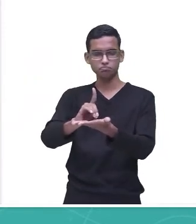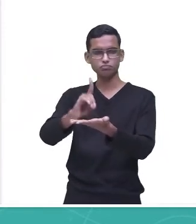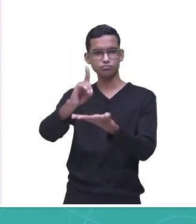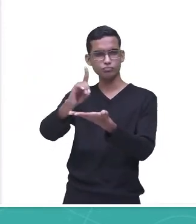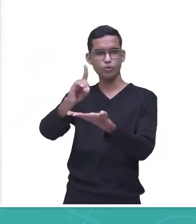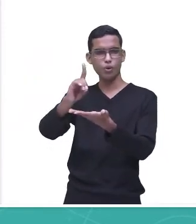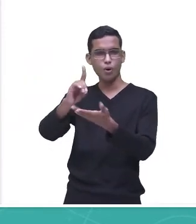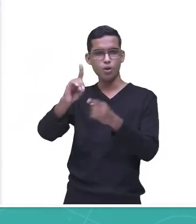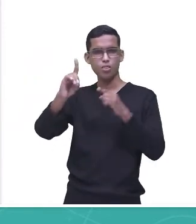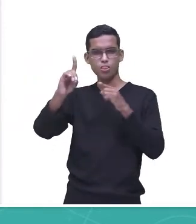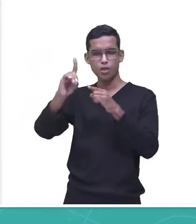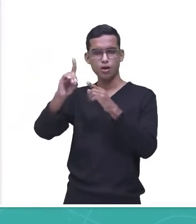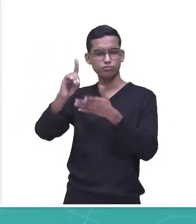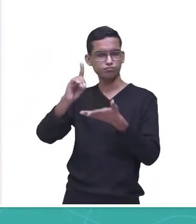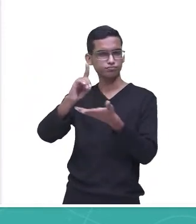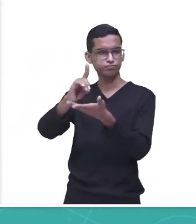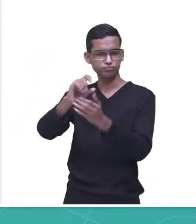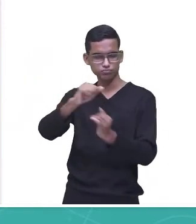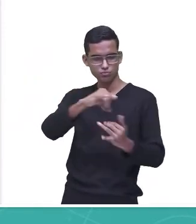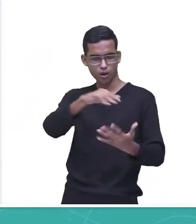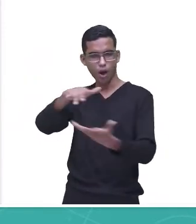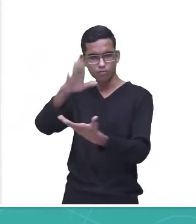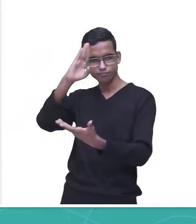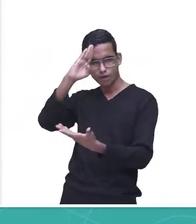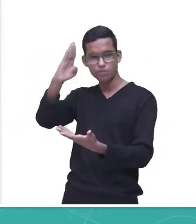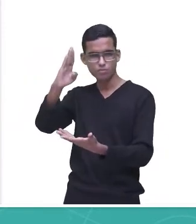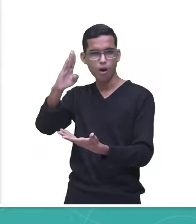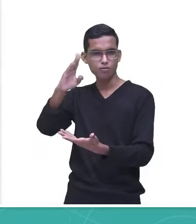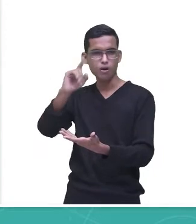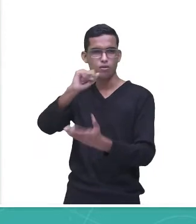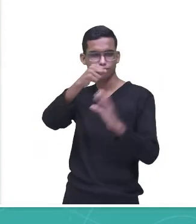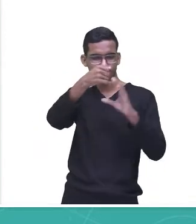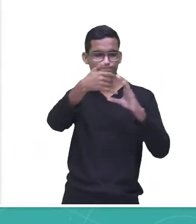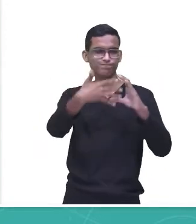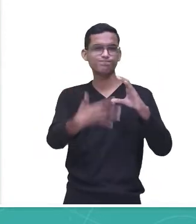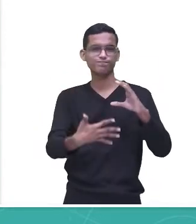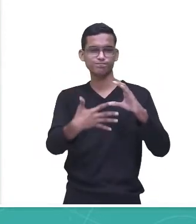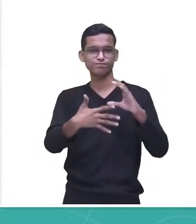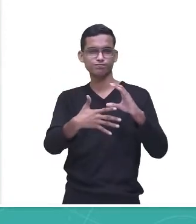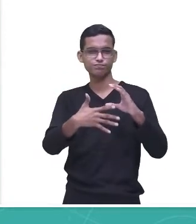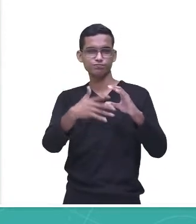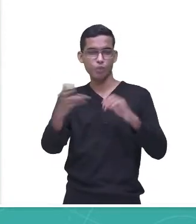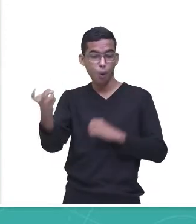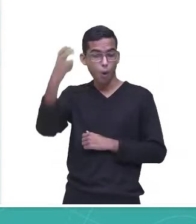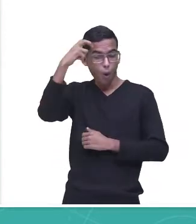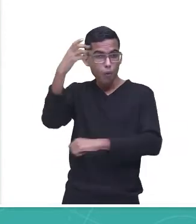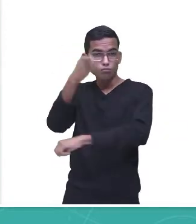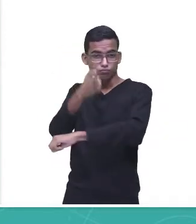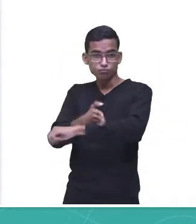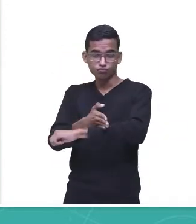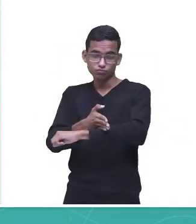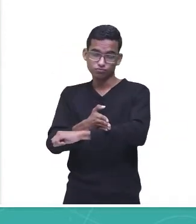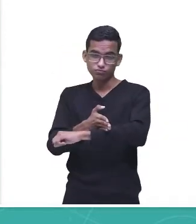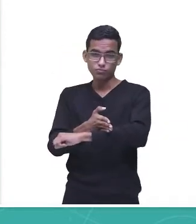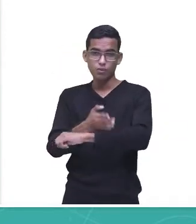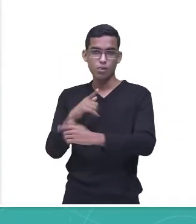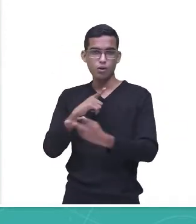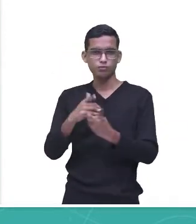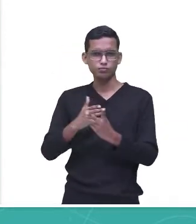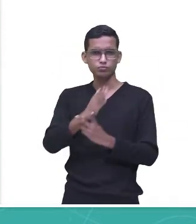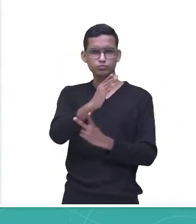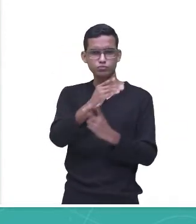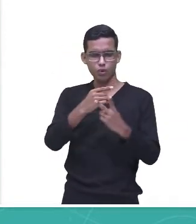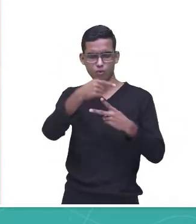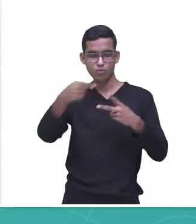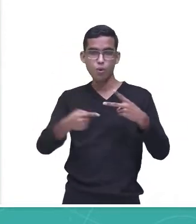Deus como centro do mundo, foi a principal característica da cultura medieval. Dois estilos foram os